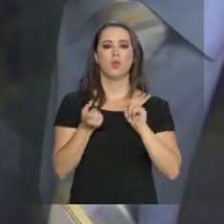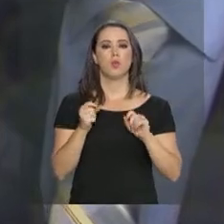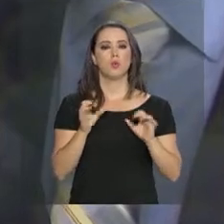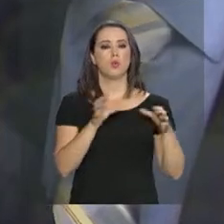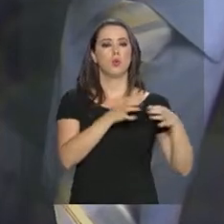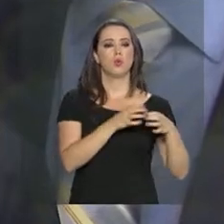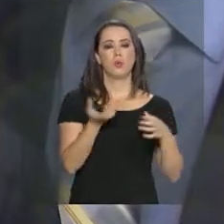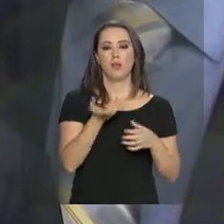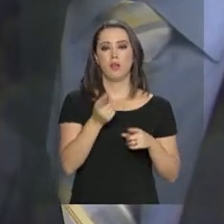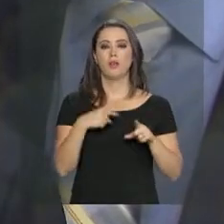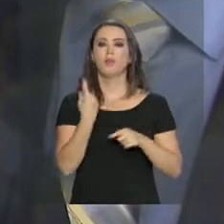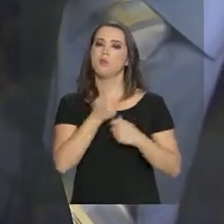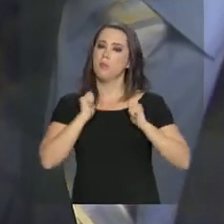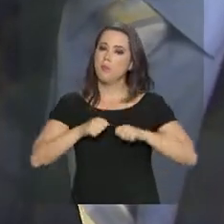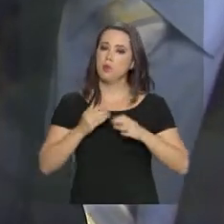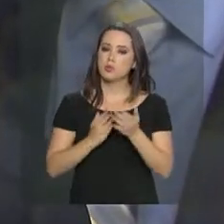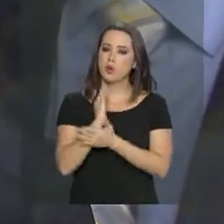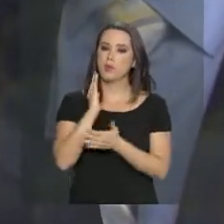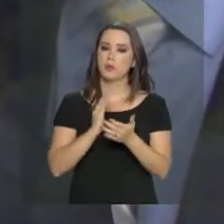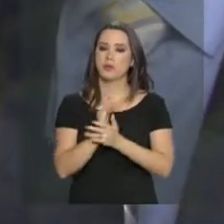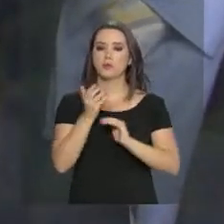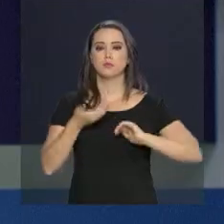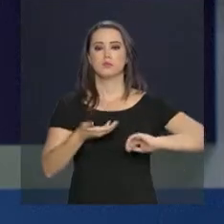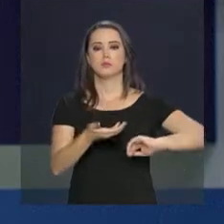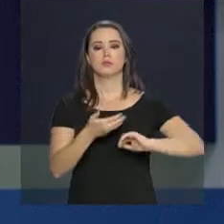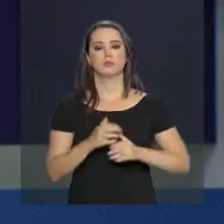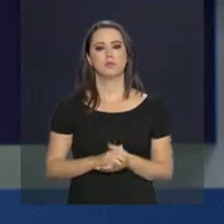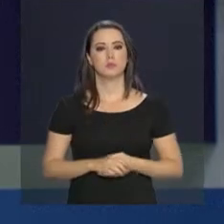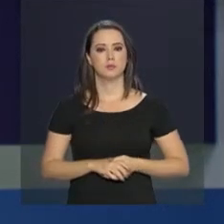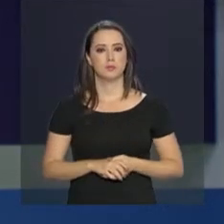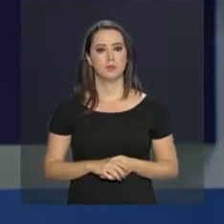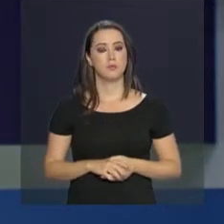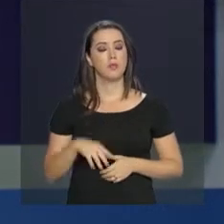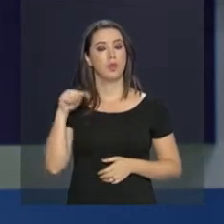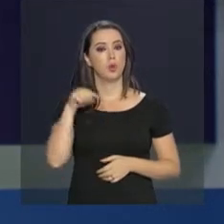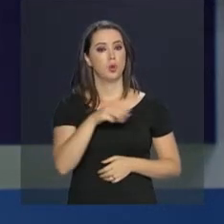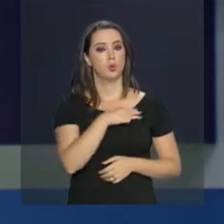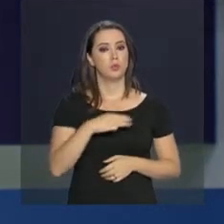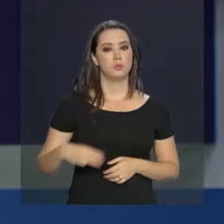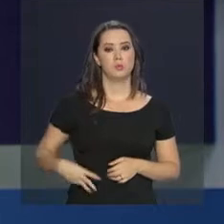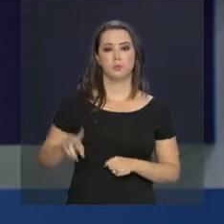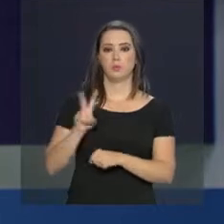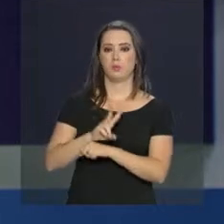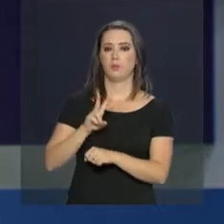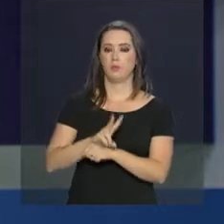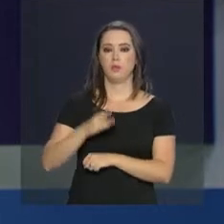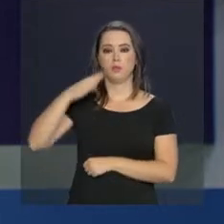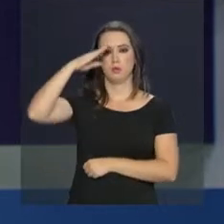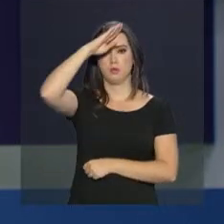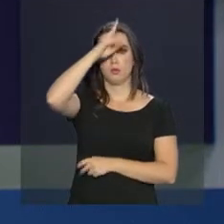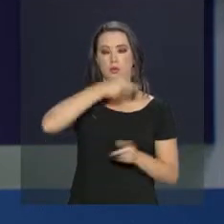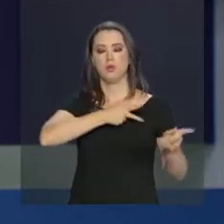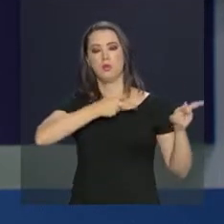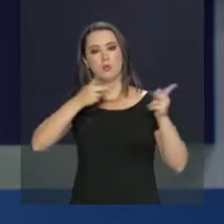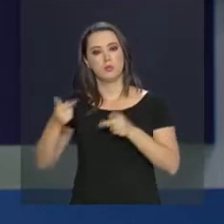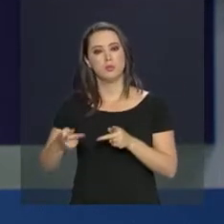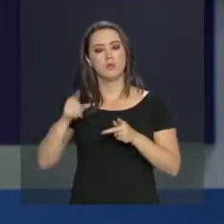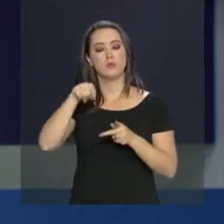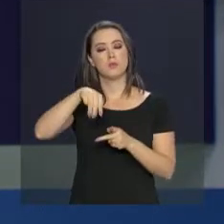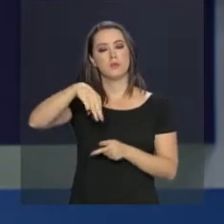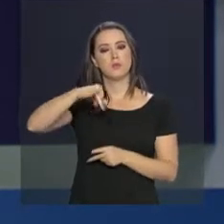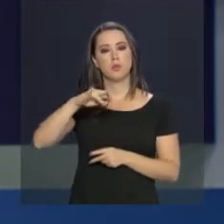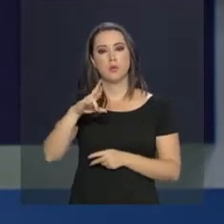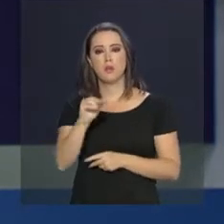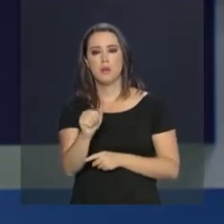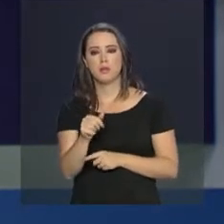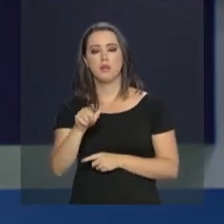equipa o que é aquilo que a gente pode aprovar na câmara no senado ainda no ministério da defesa jair bolsonaro visitou o comandante da